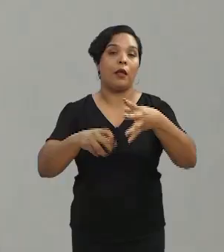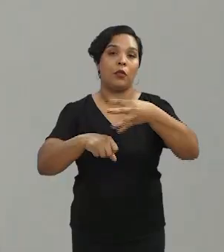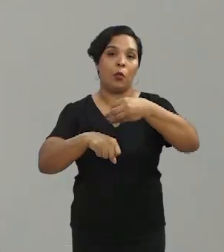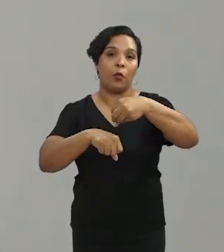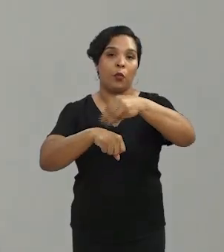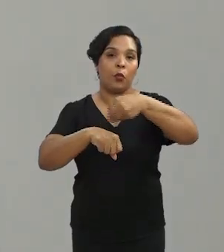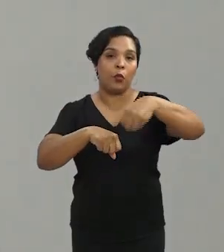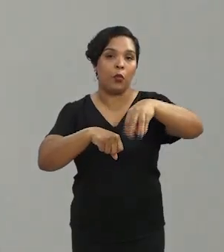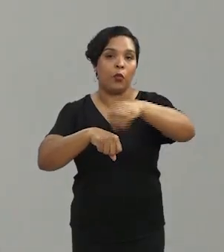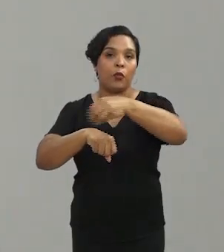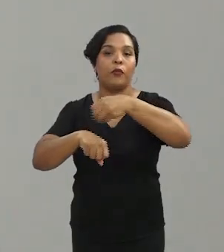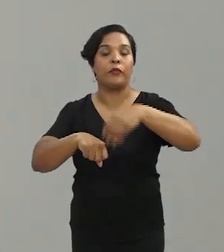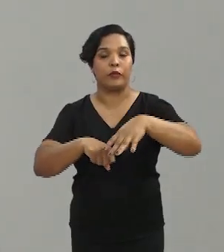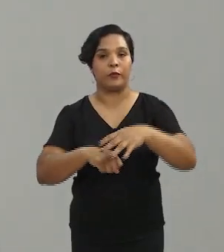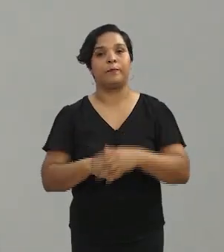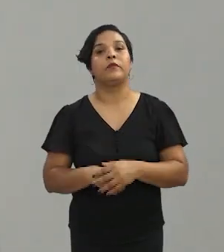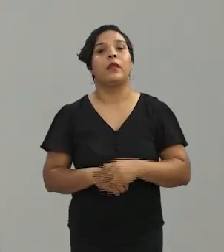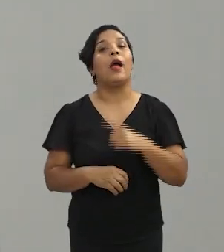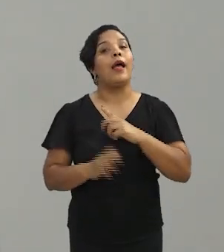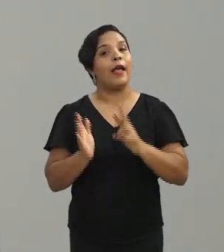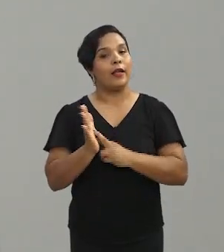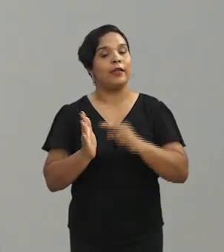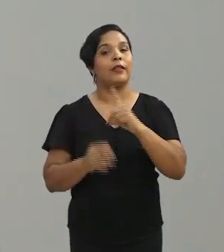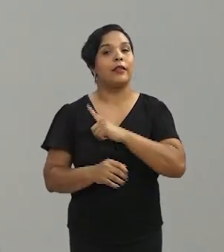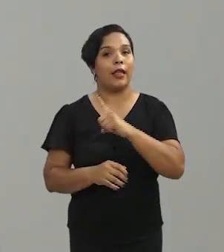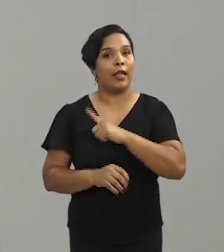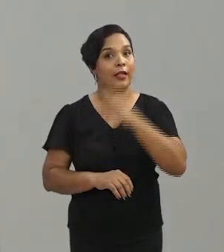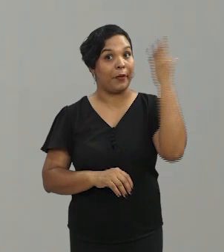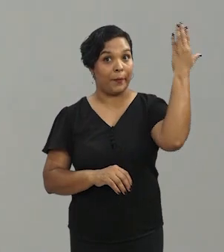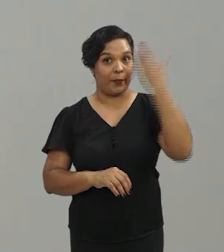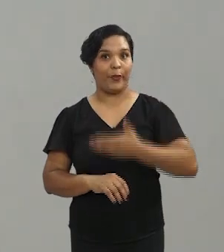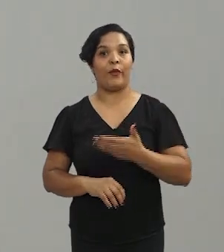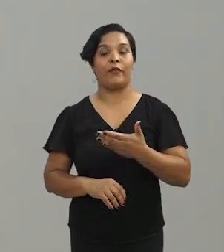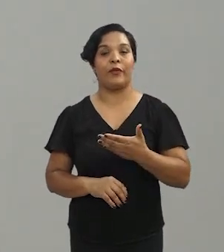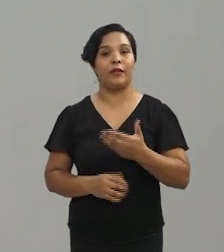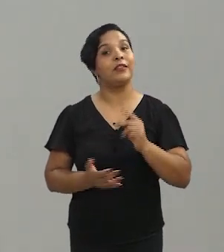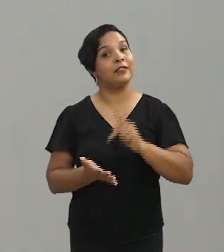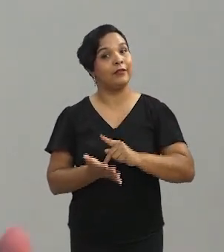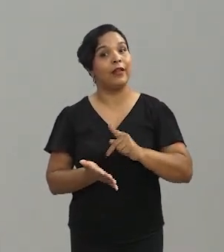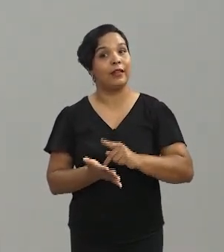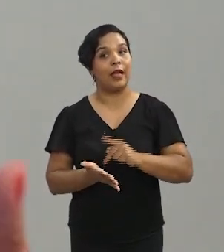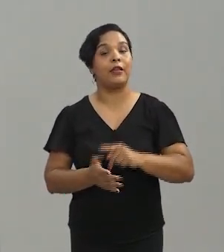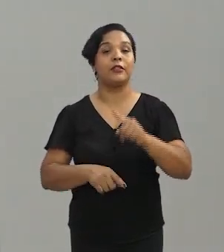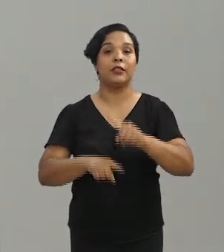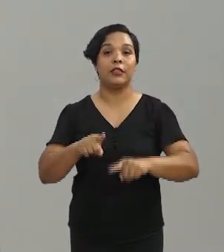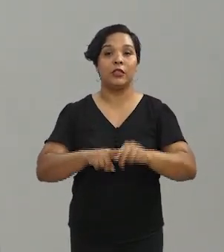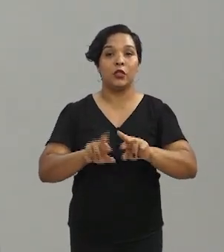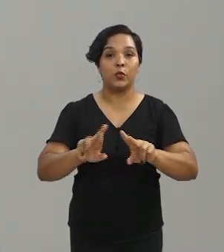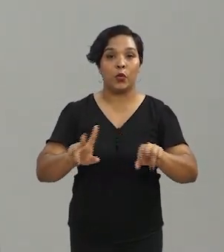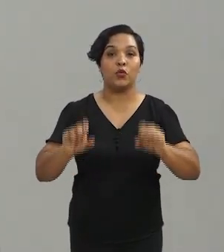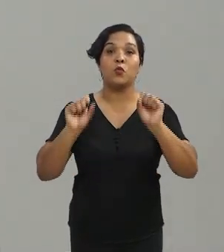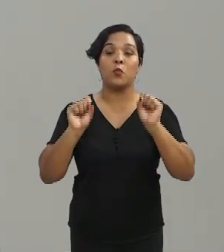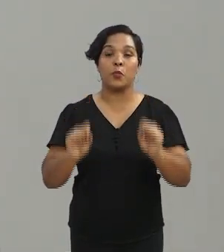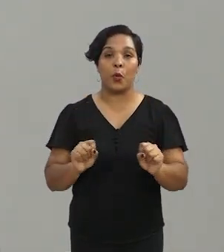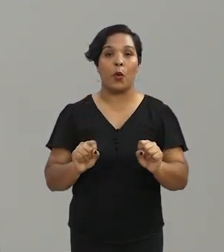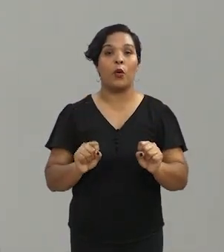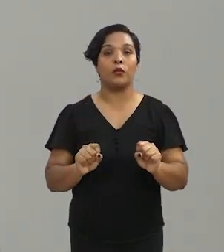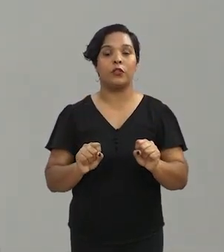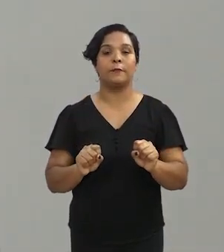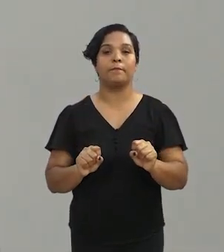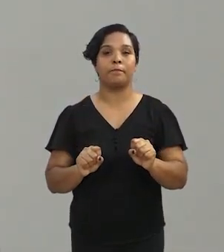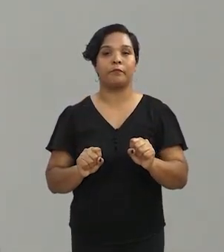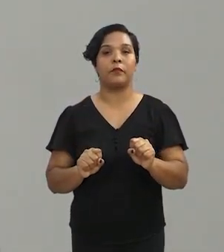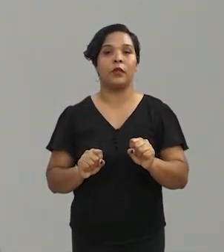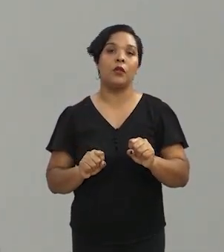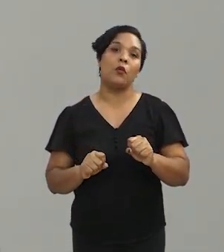nas unhas. Então, resultados a gente tem que provam que esses produtos podem, né, se